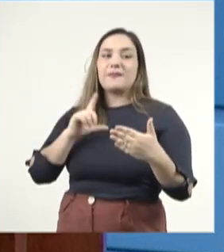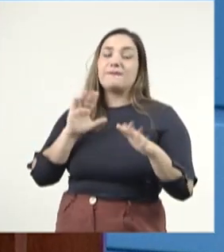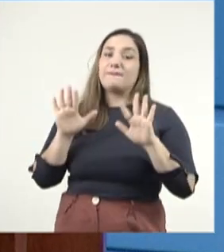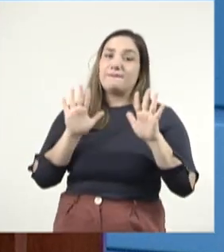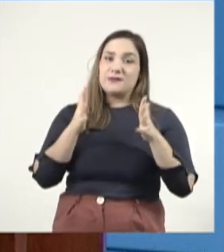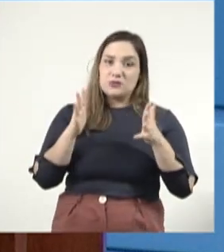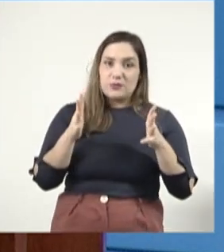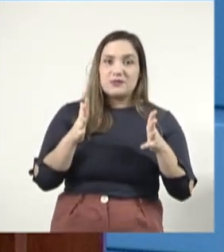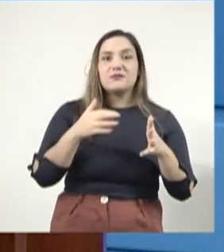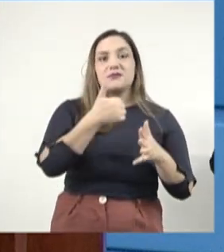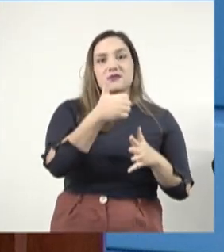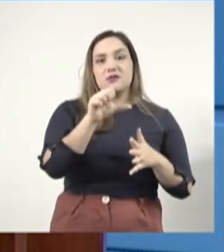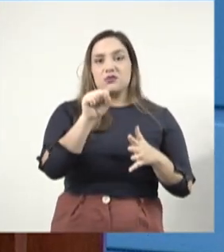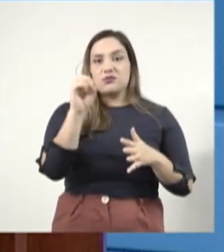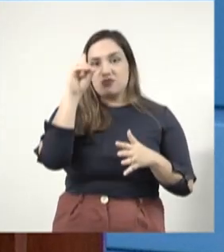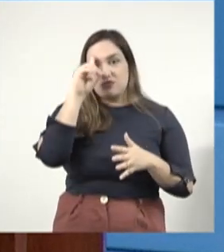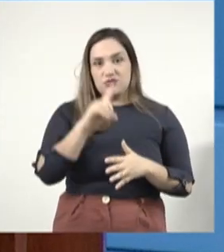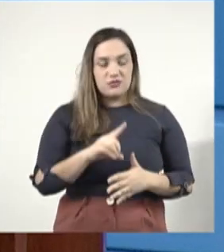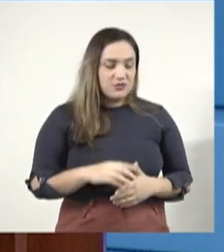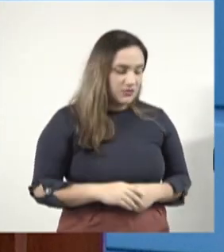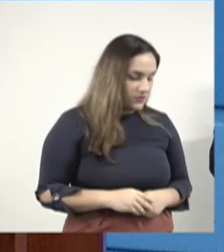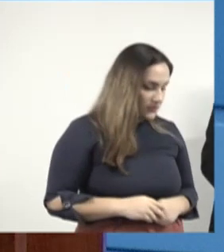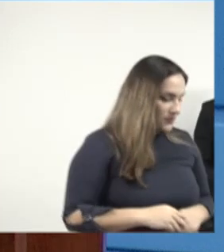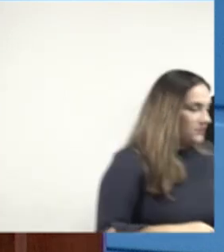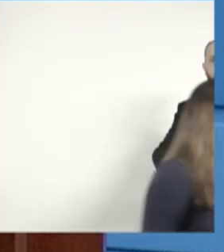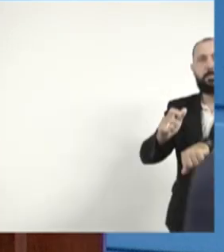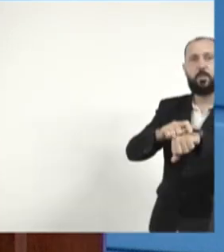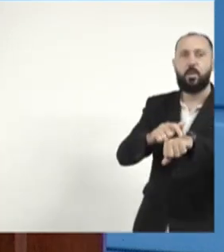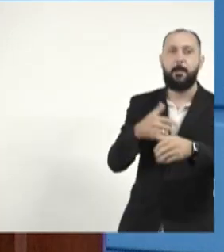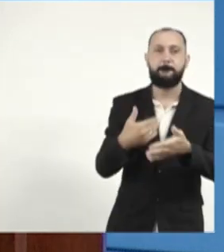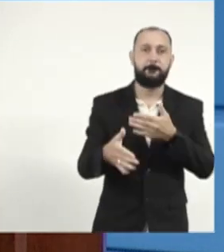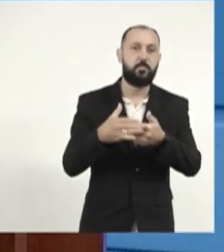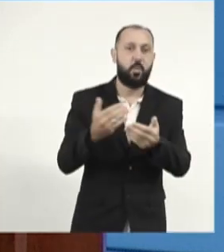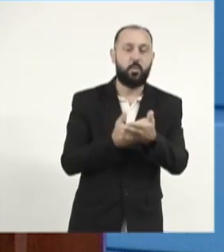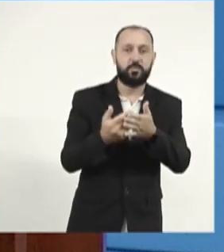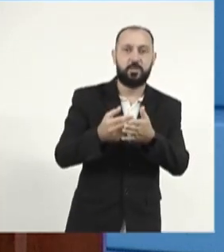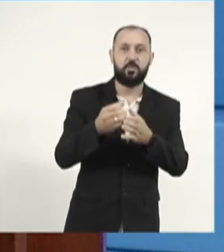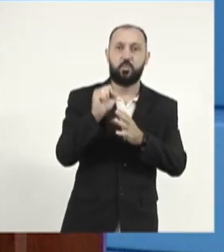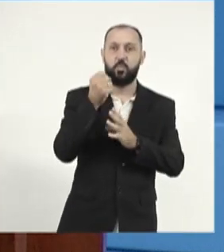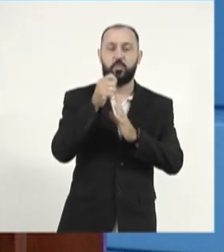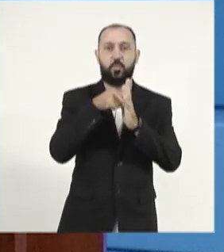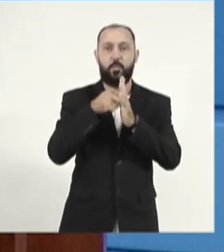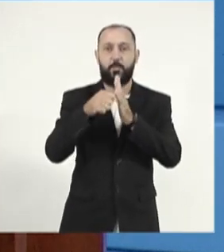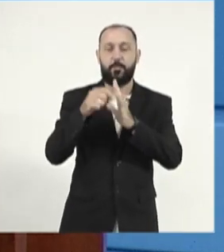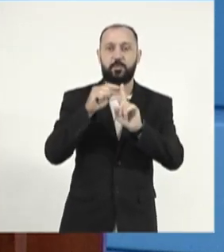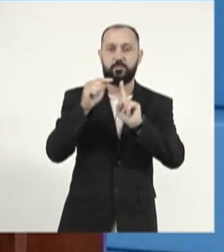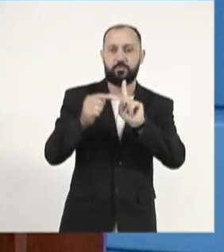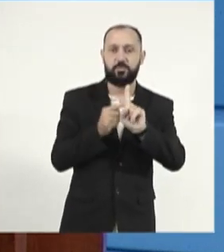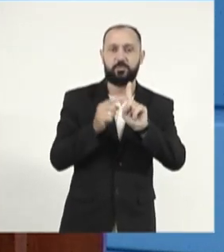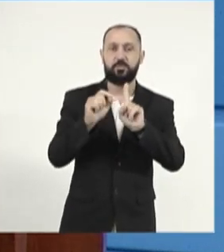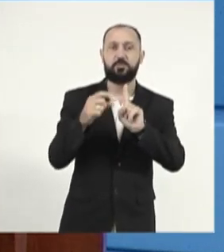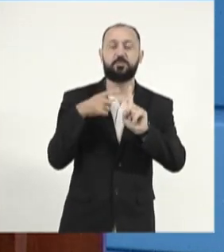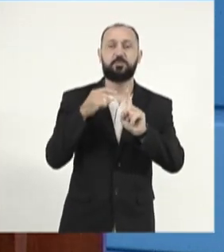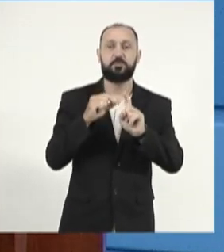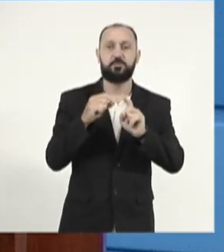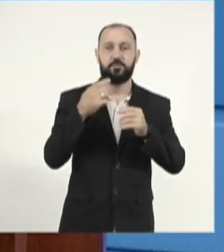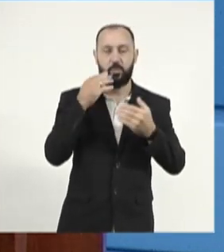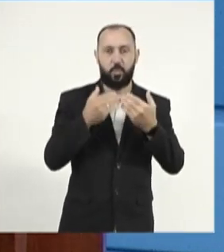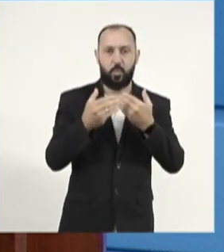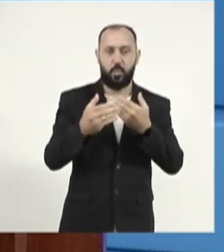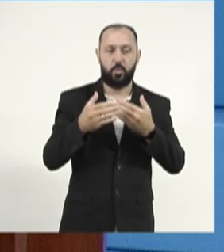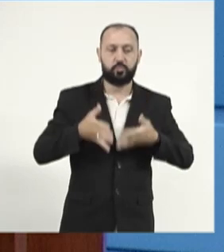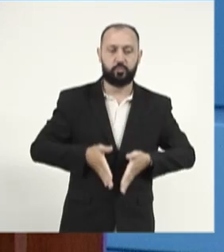mínimo, 180 dias, em qualquer momento, a partir do 8º mês de gestação ou da ocorrência do